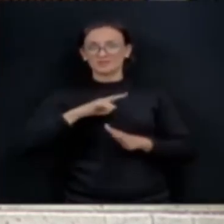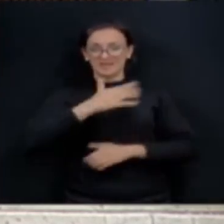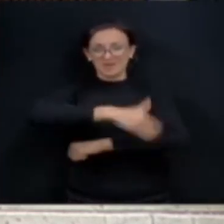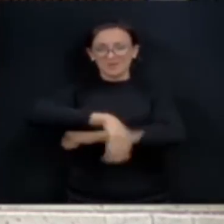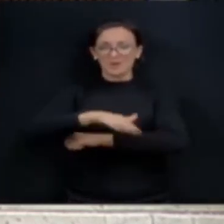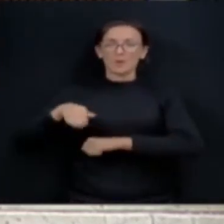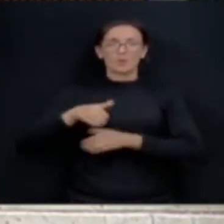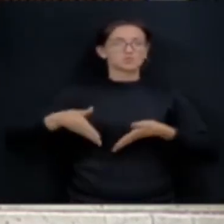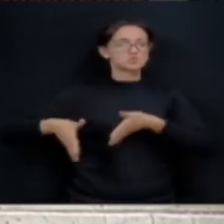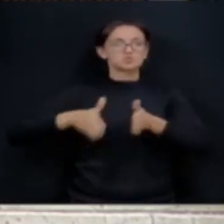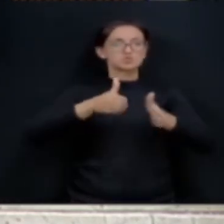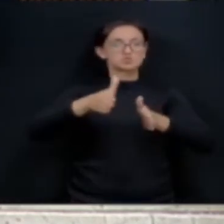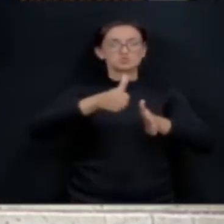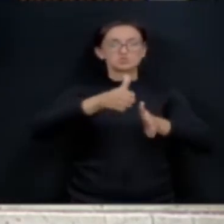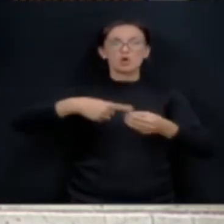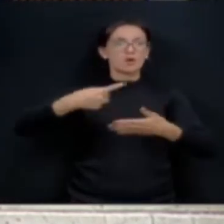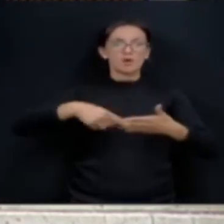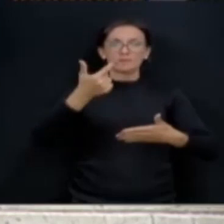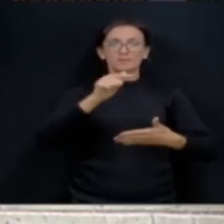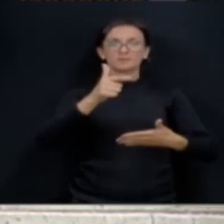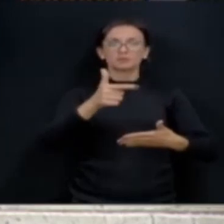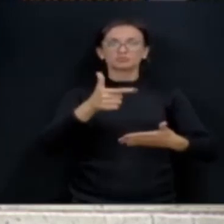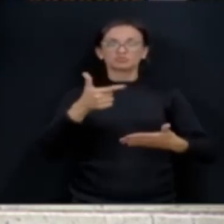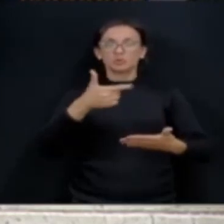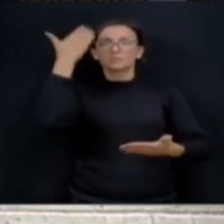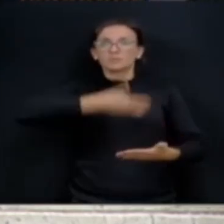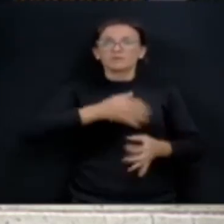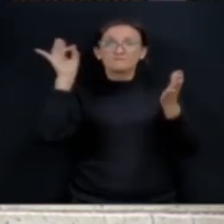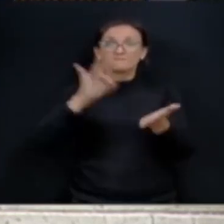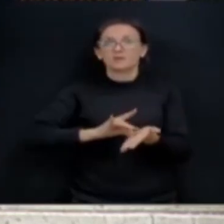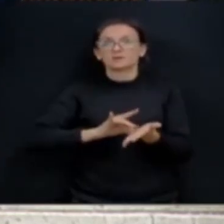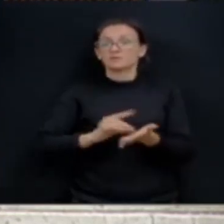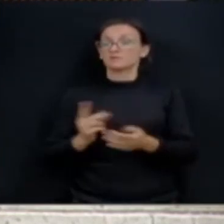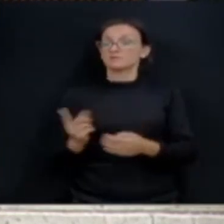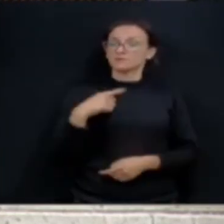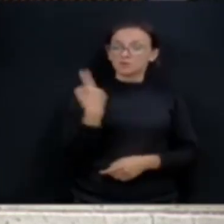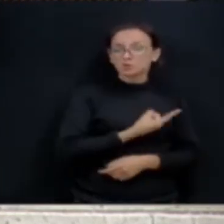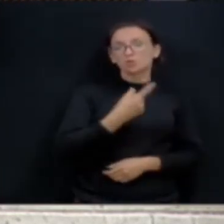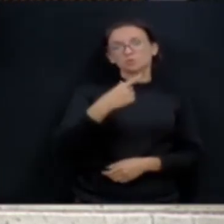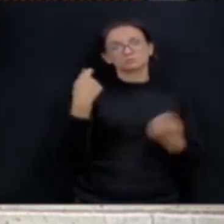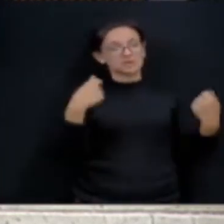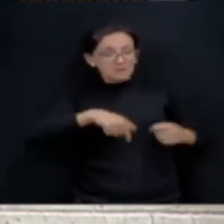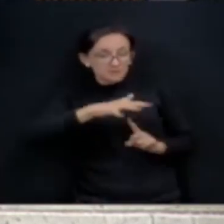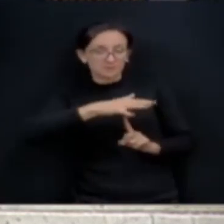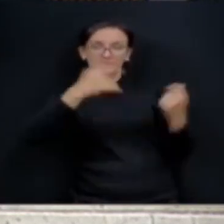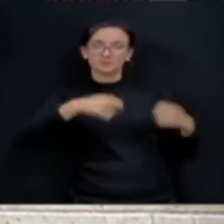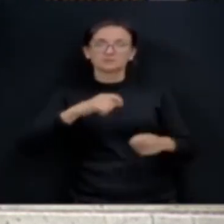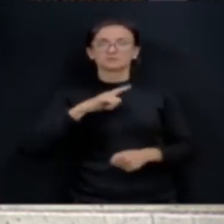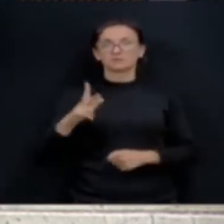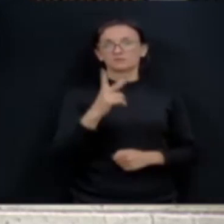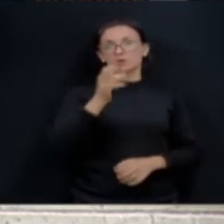fosse feito um projeto liso, transparente e com os preços que o Paraná necessita para um pedágio justo. Agora